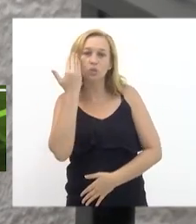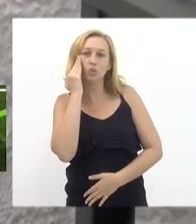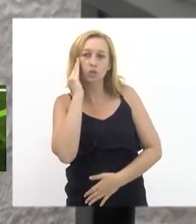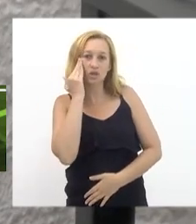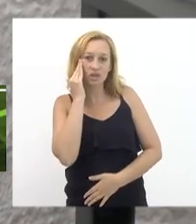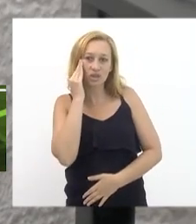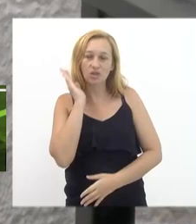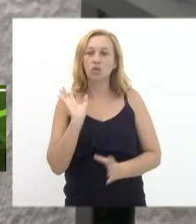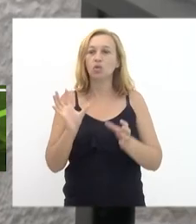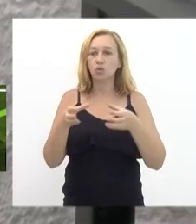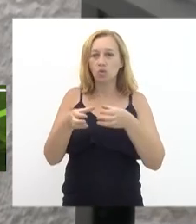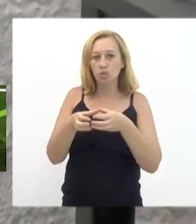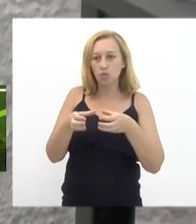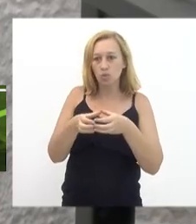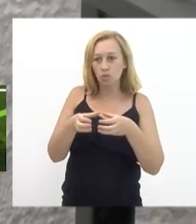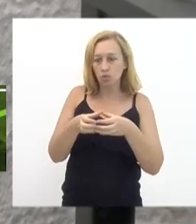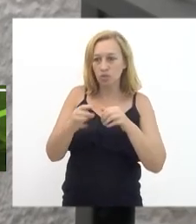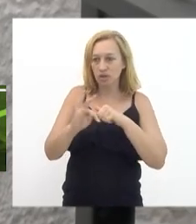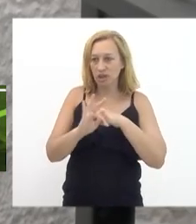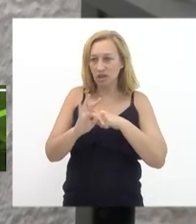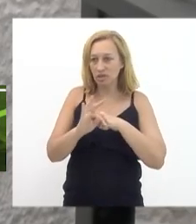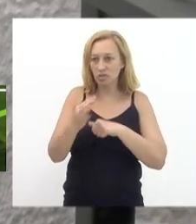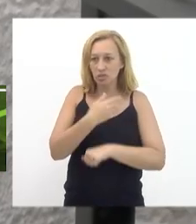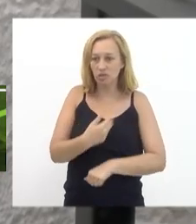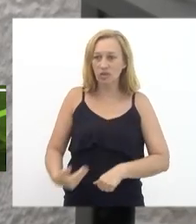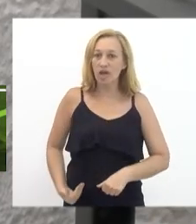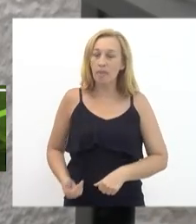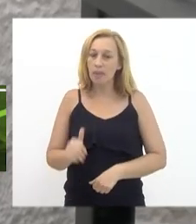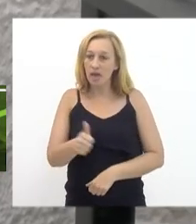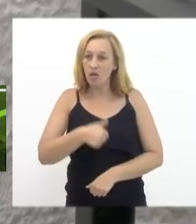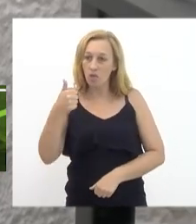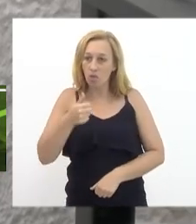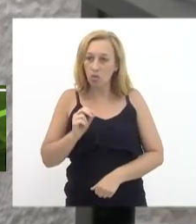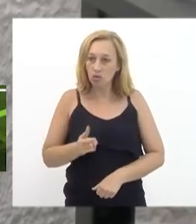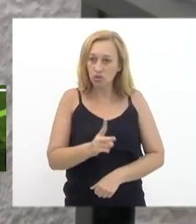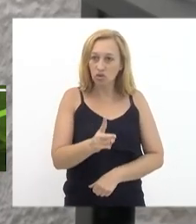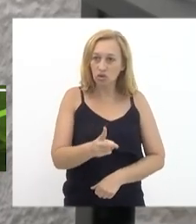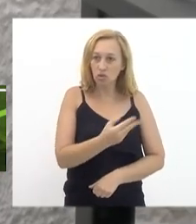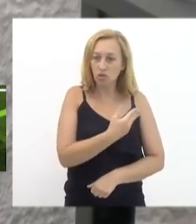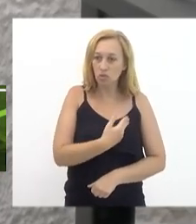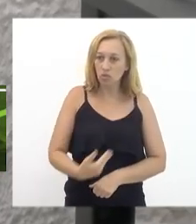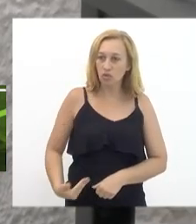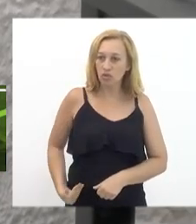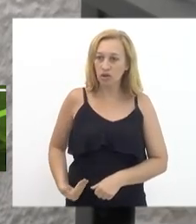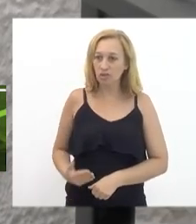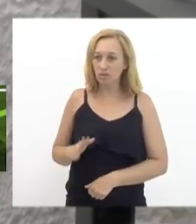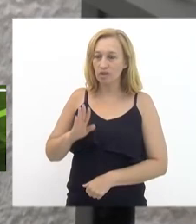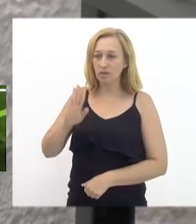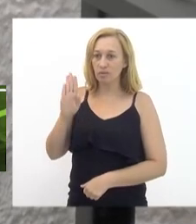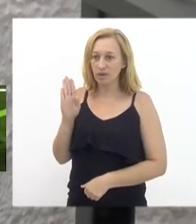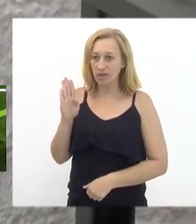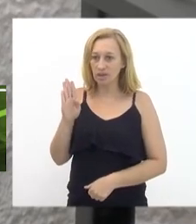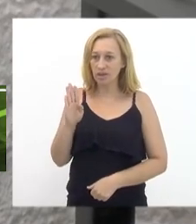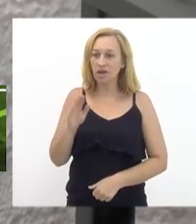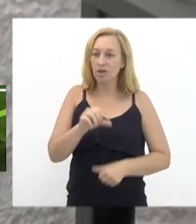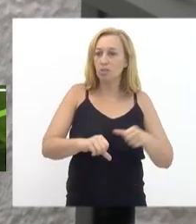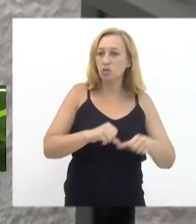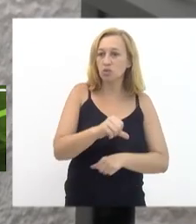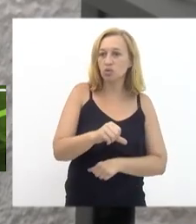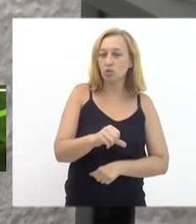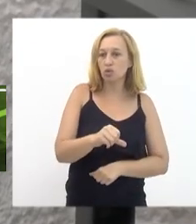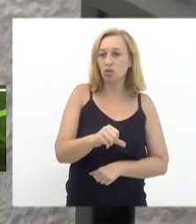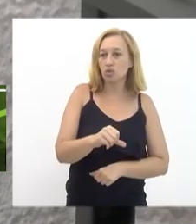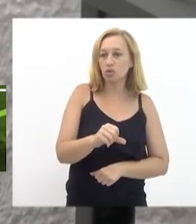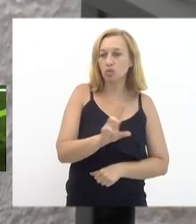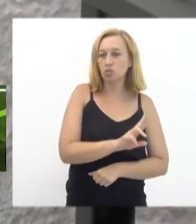a corpo técnico do governador que era melhor mantermos o governo presente então mudou o nome que veio desse estado